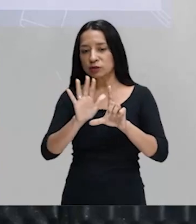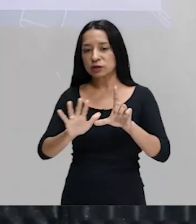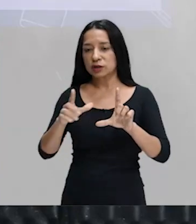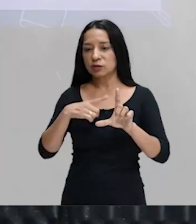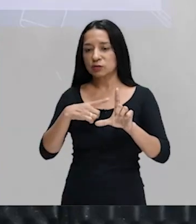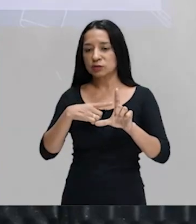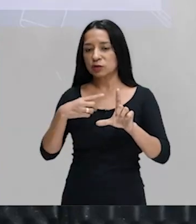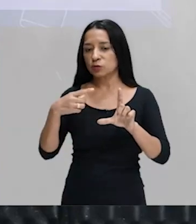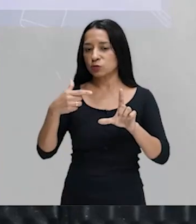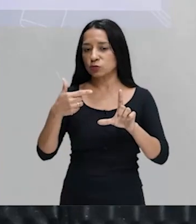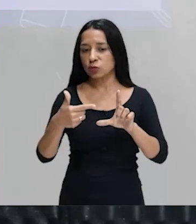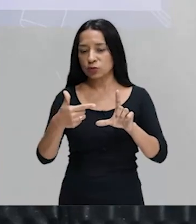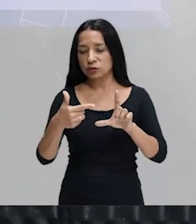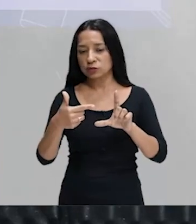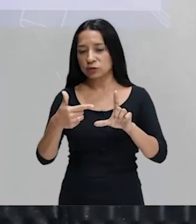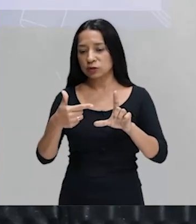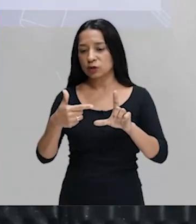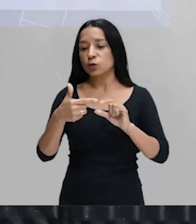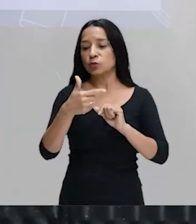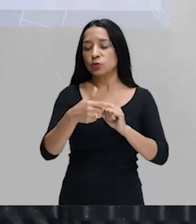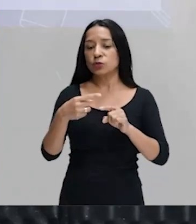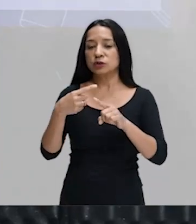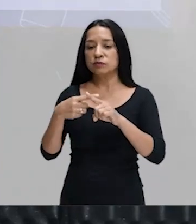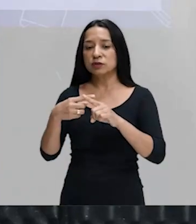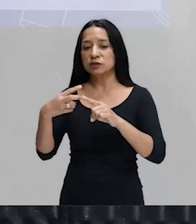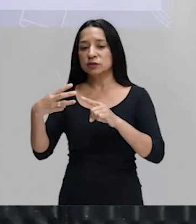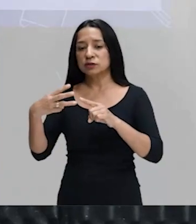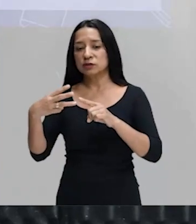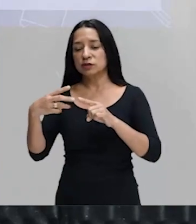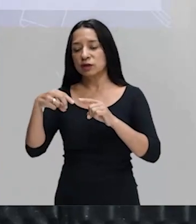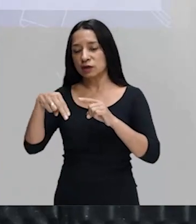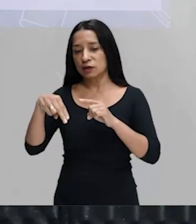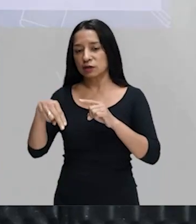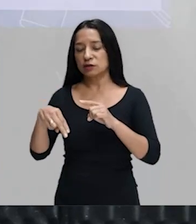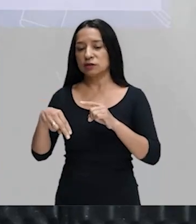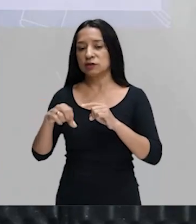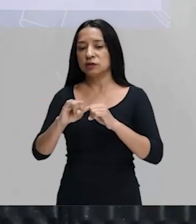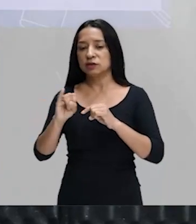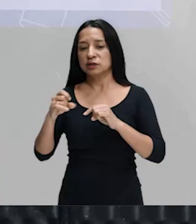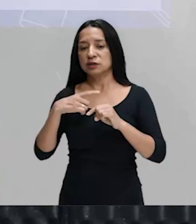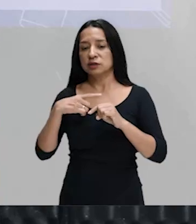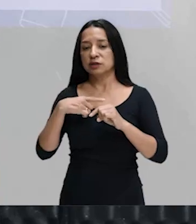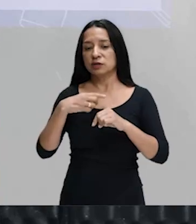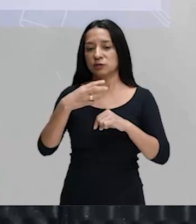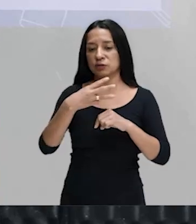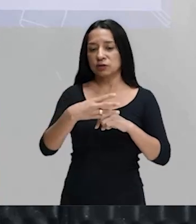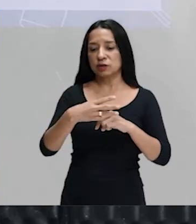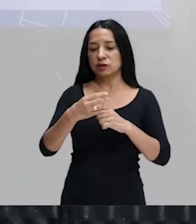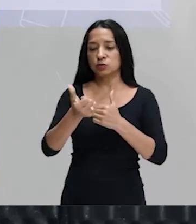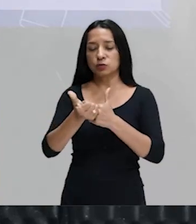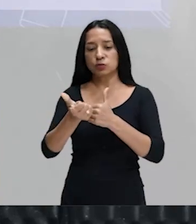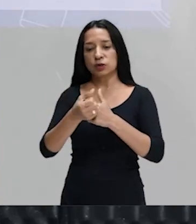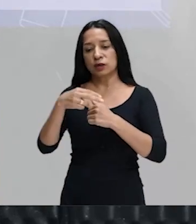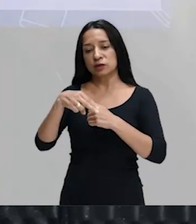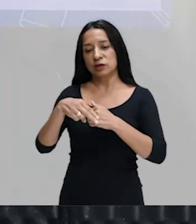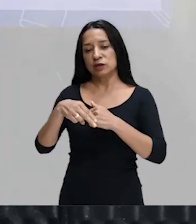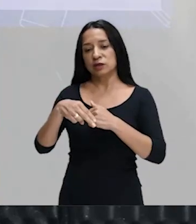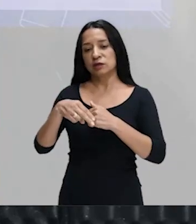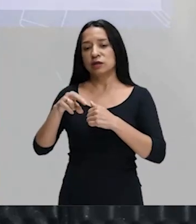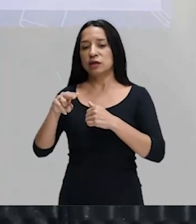vezes N. Se eu tiver um 3 no lugar de N, fica 2 vezes 3 igual a 6. Ok?